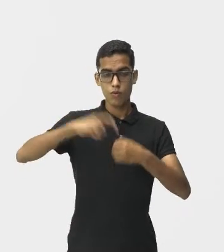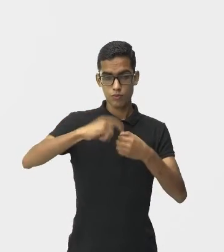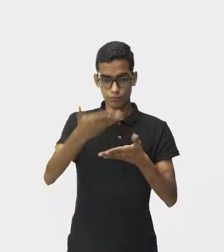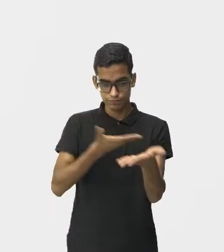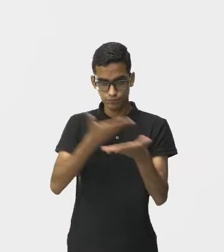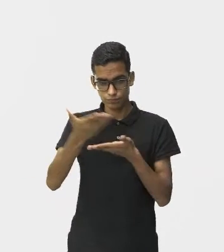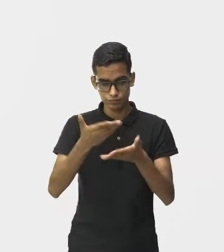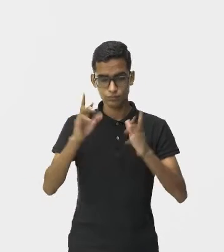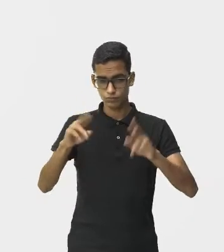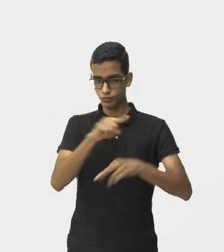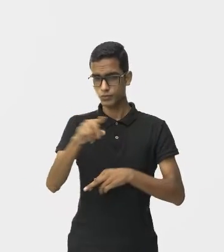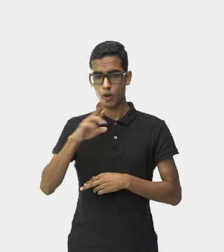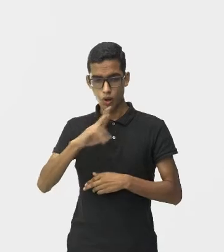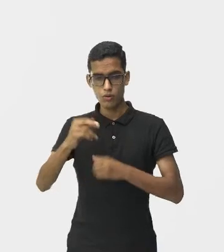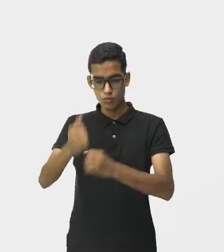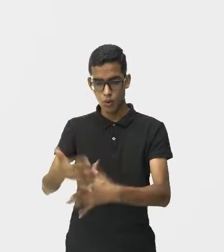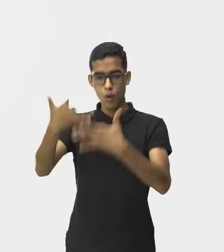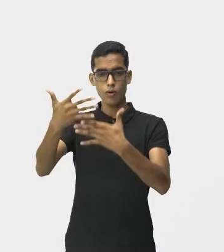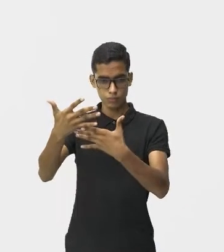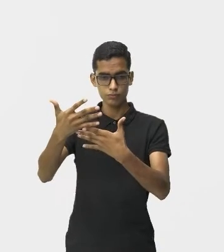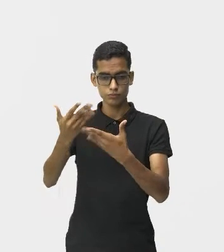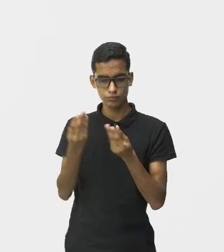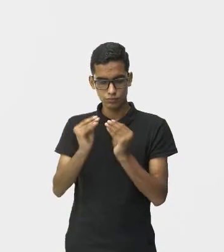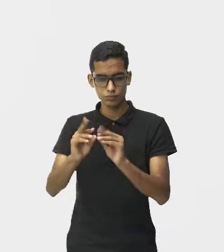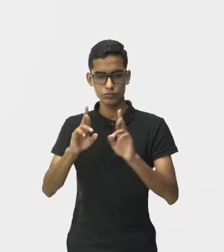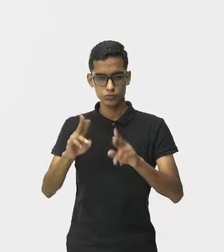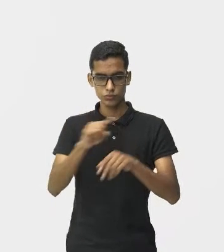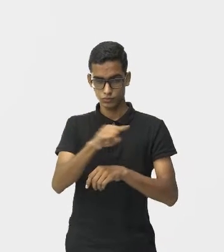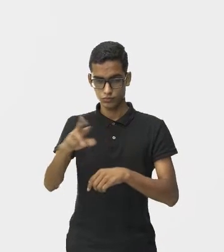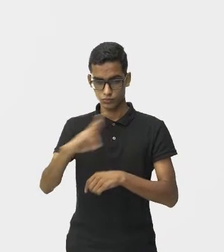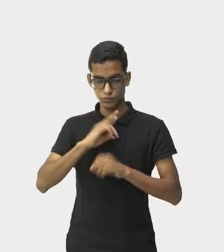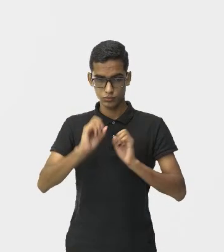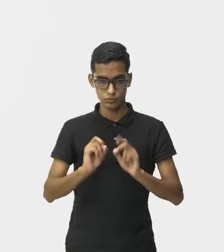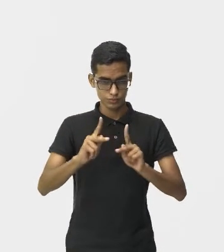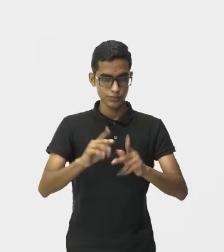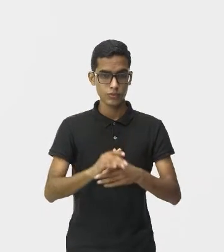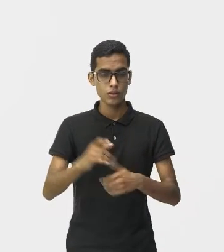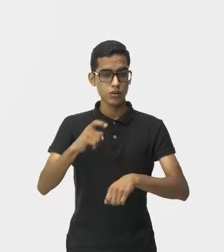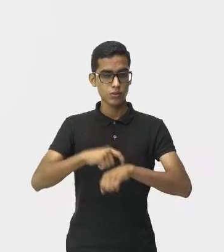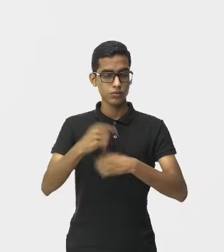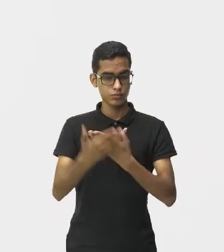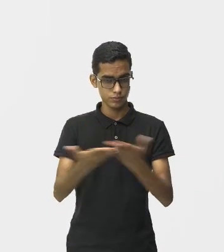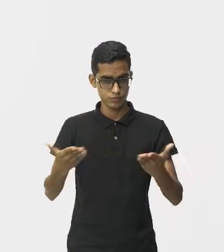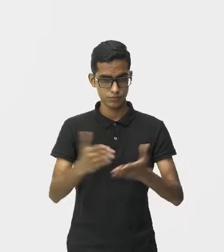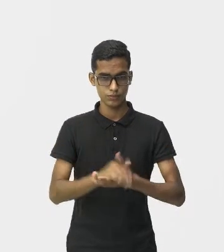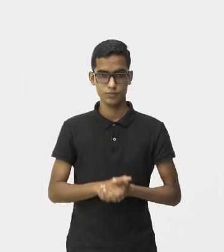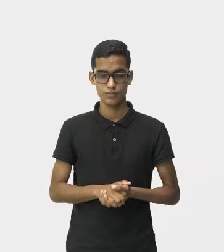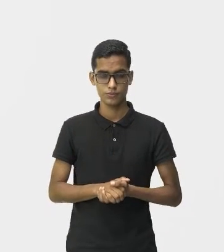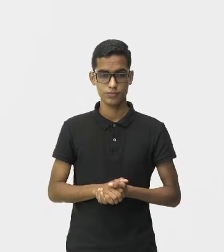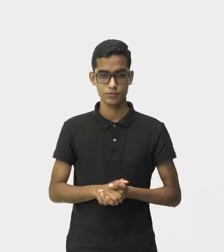Eu espero que vocês respondam no chat, estou aguardando a resposta de vocês, e agora o tempo é de vocês.